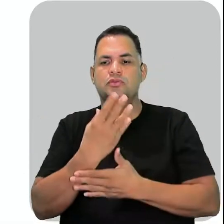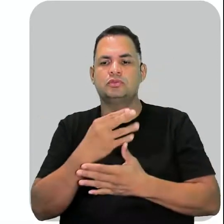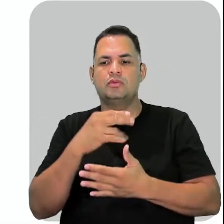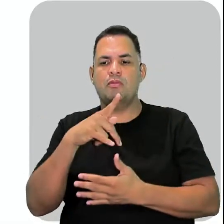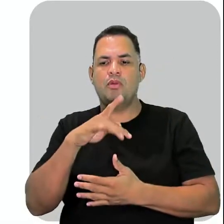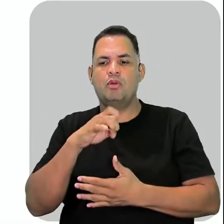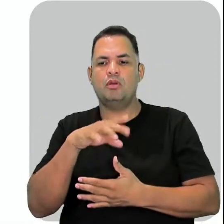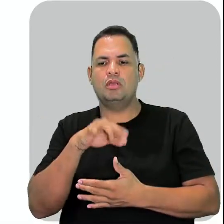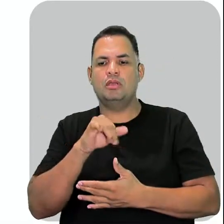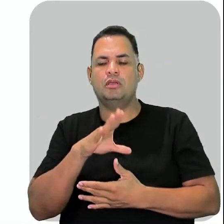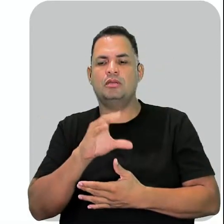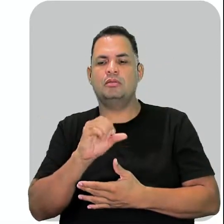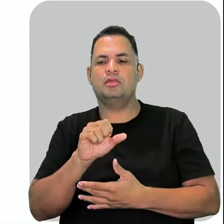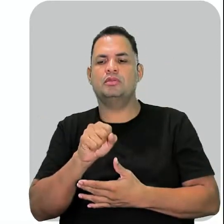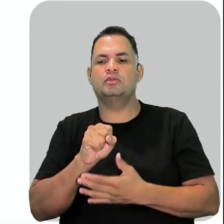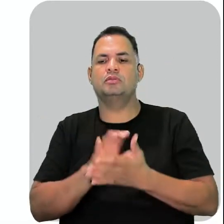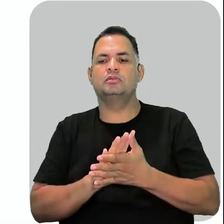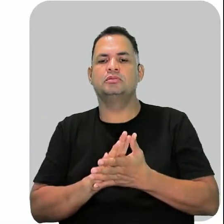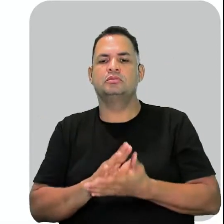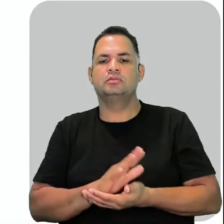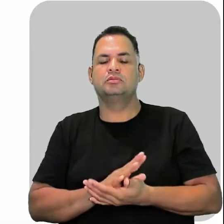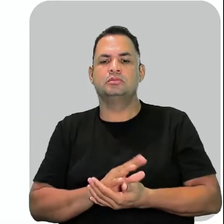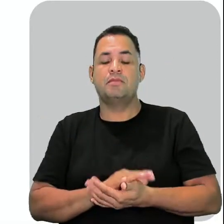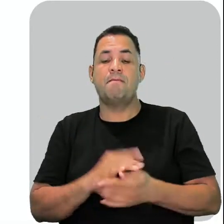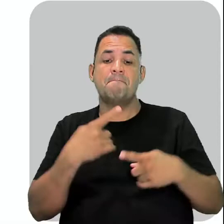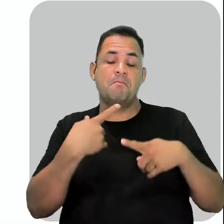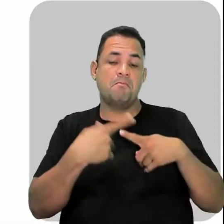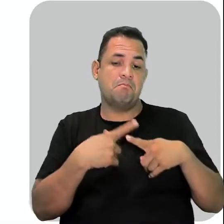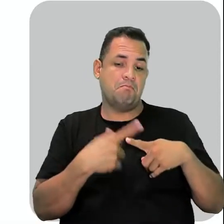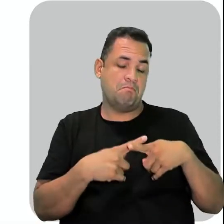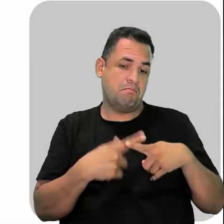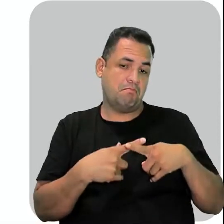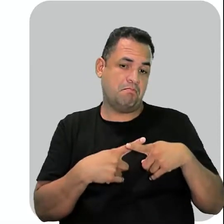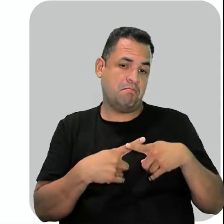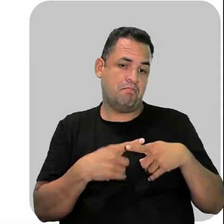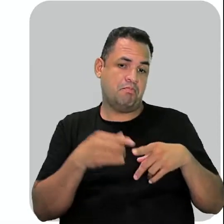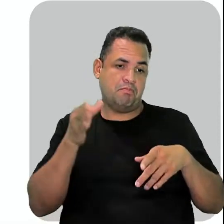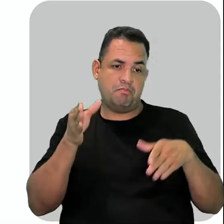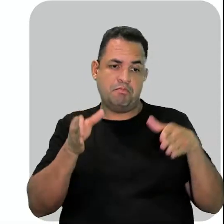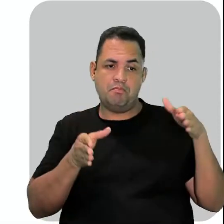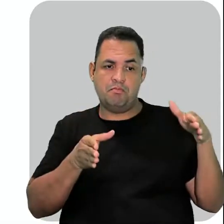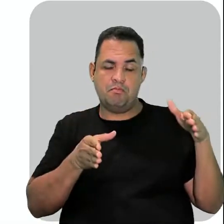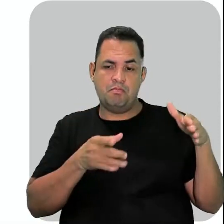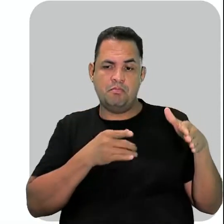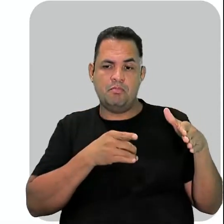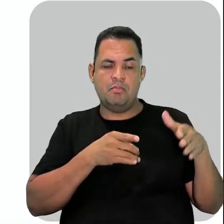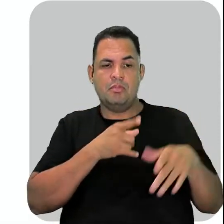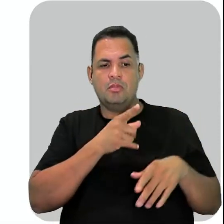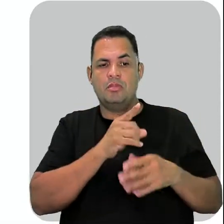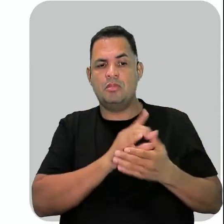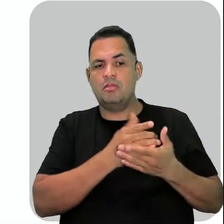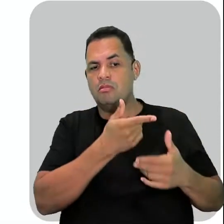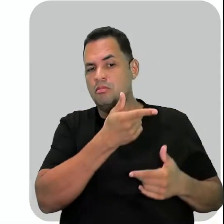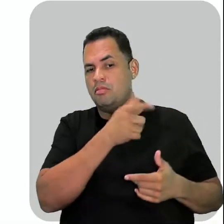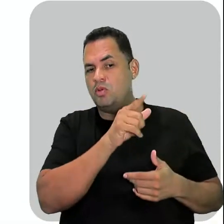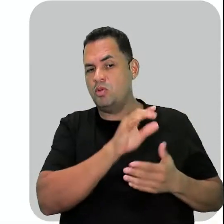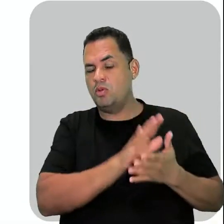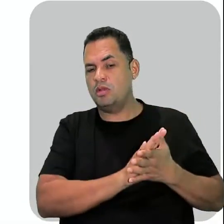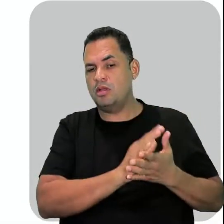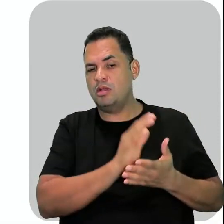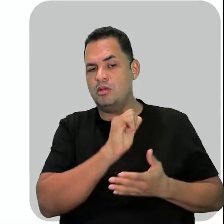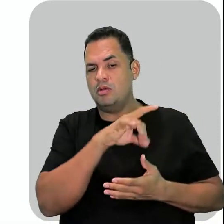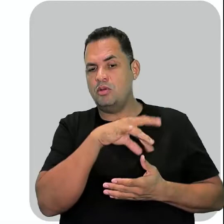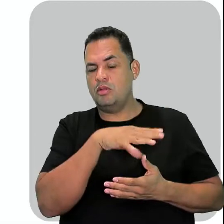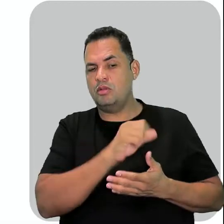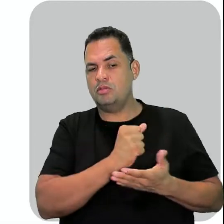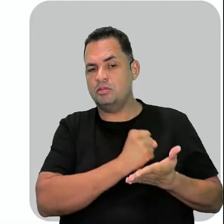polímero por condensação. Isso porque, nessa extremidade aqui do ácido, se ele se ligar a outra amina, nós